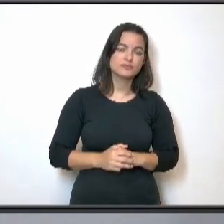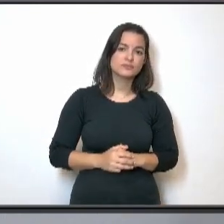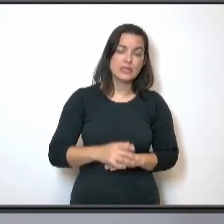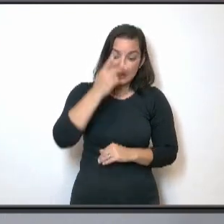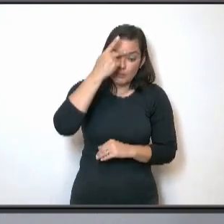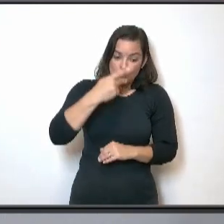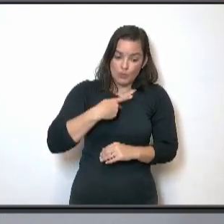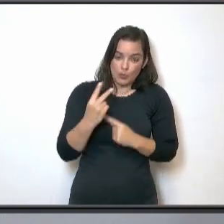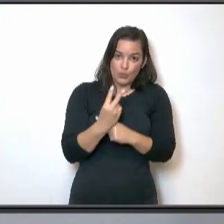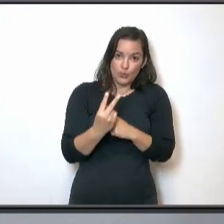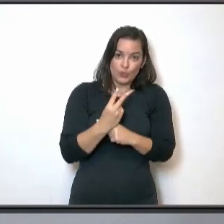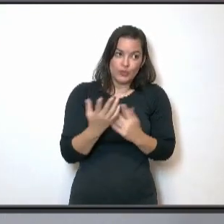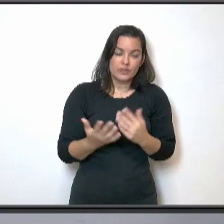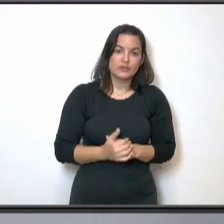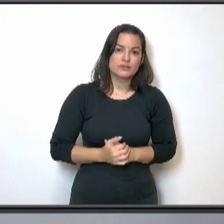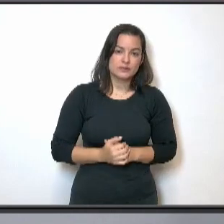Autoproteção.